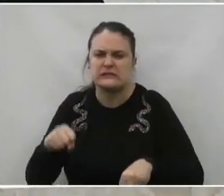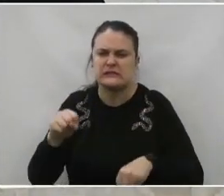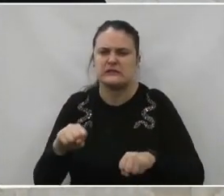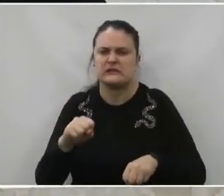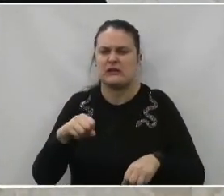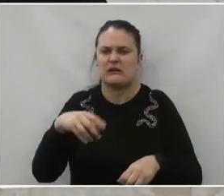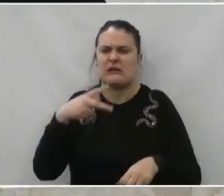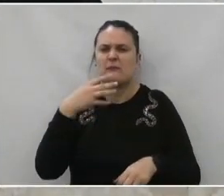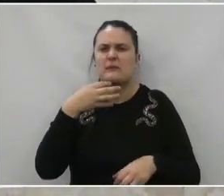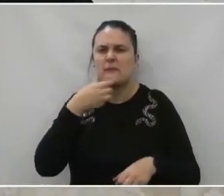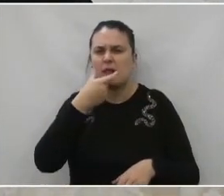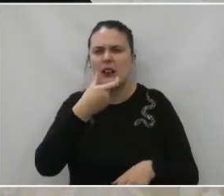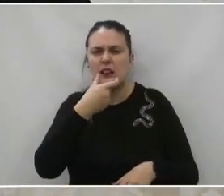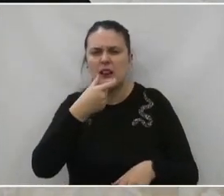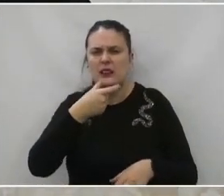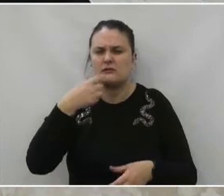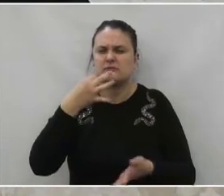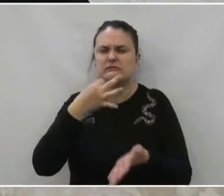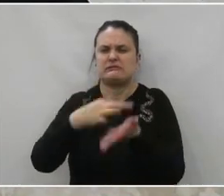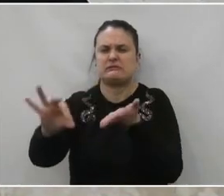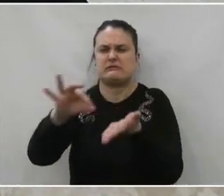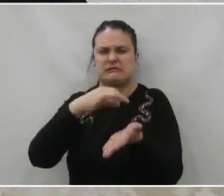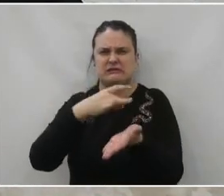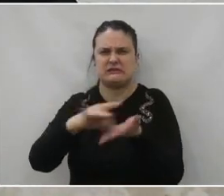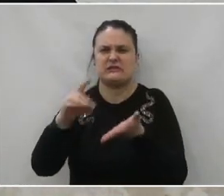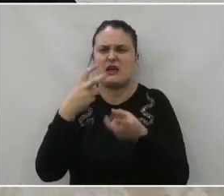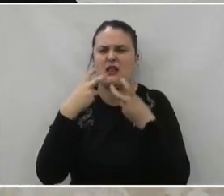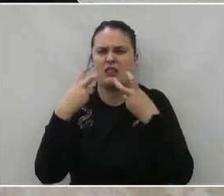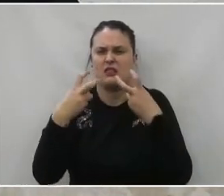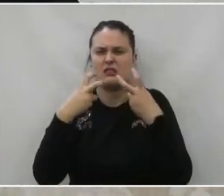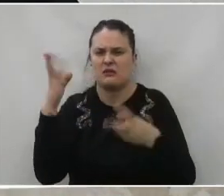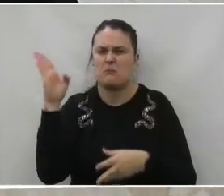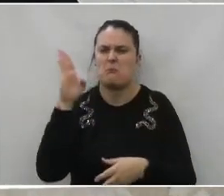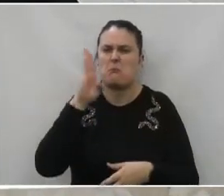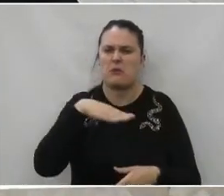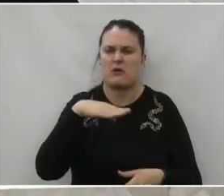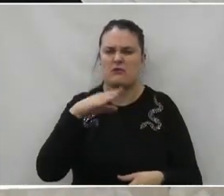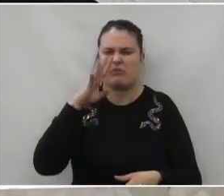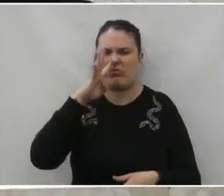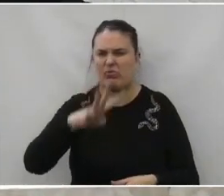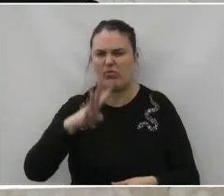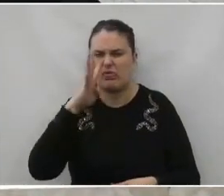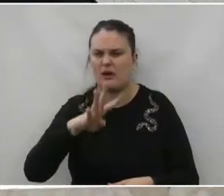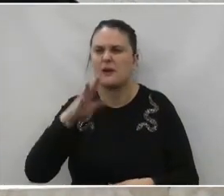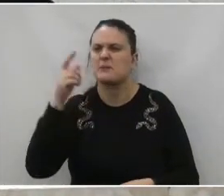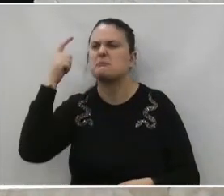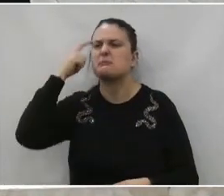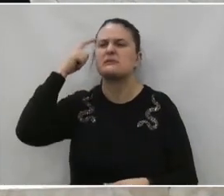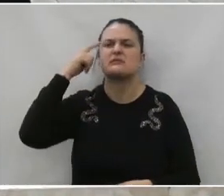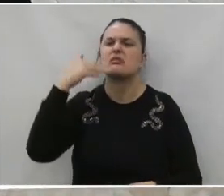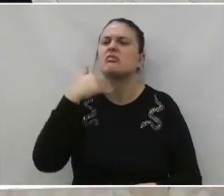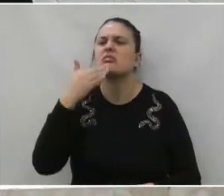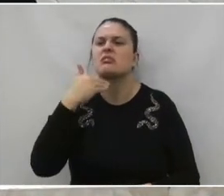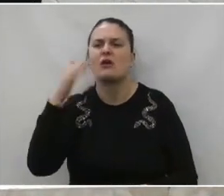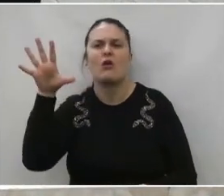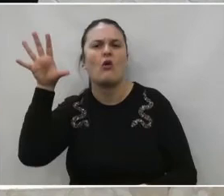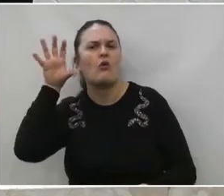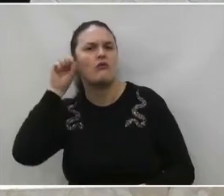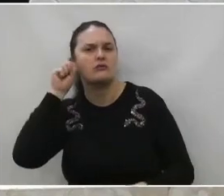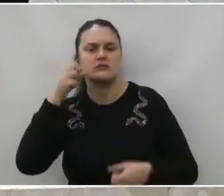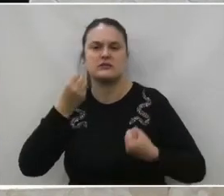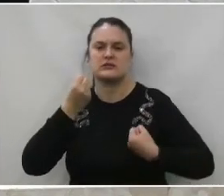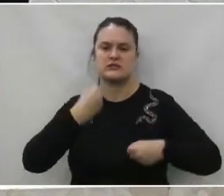como espada. Eles gritam insultos e ameaças e pensam que ninguém está ouvindo. Salmos, capítulo